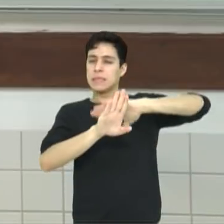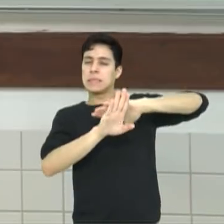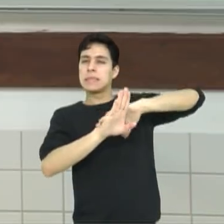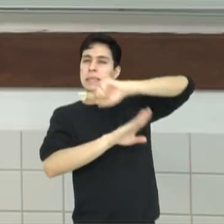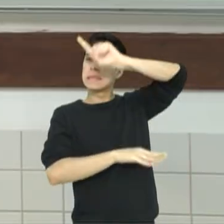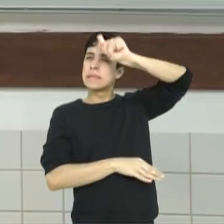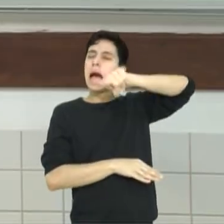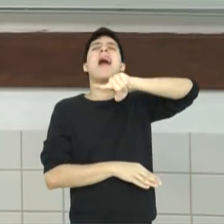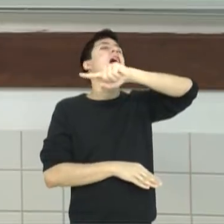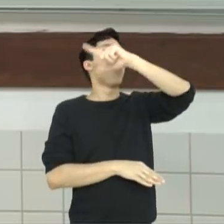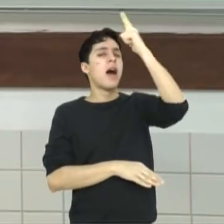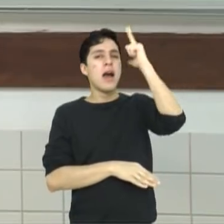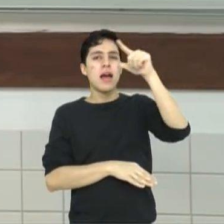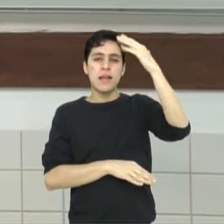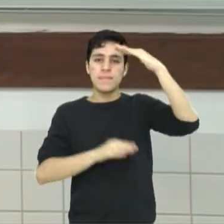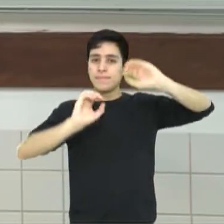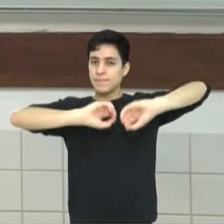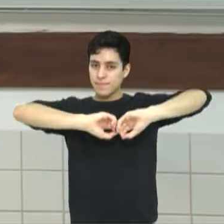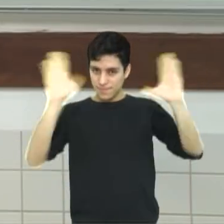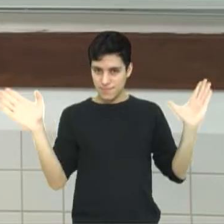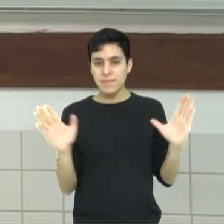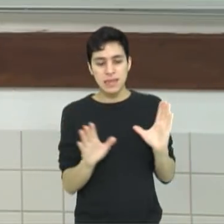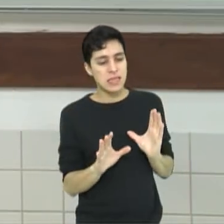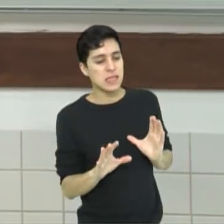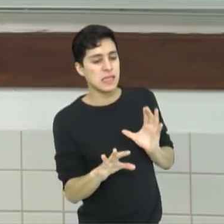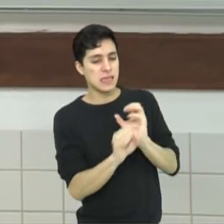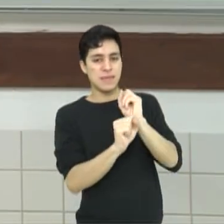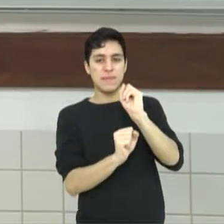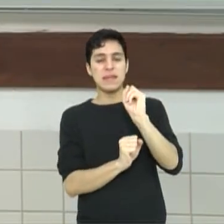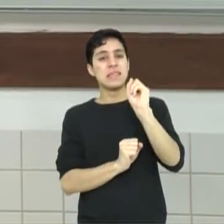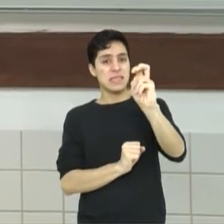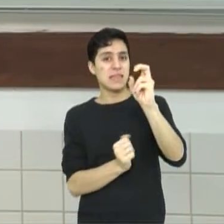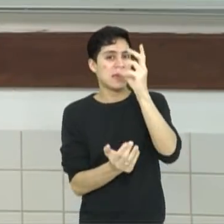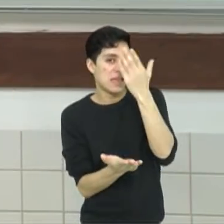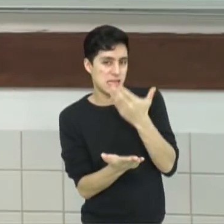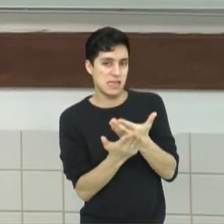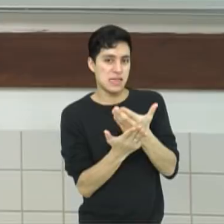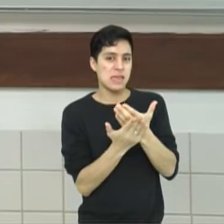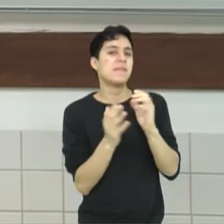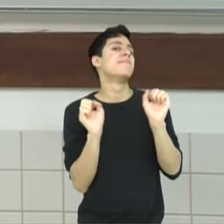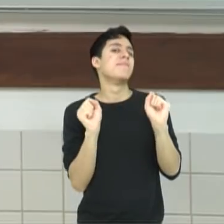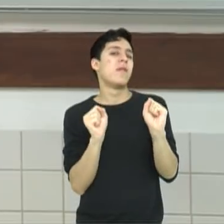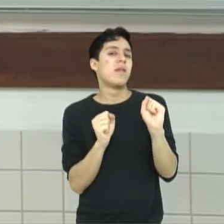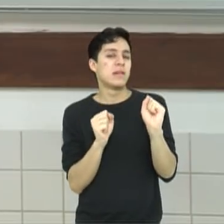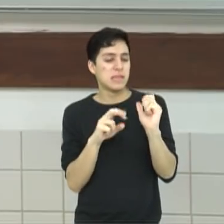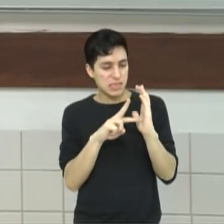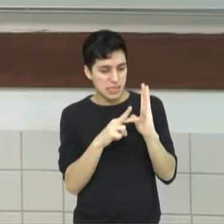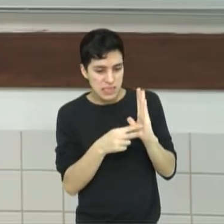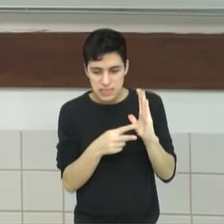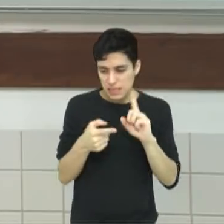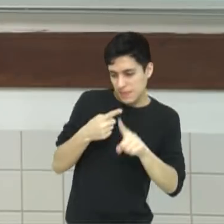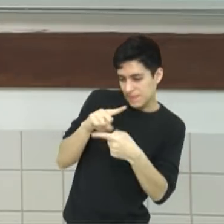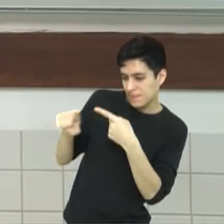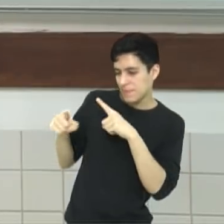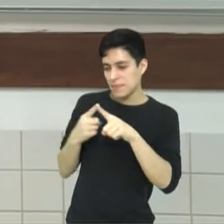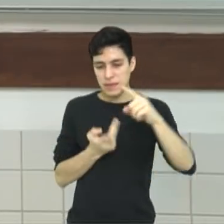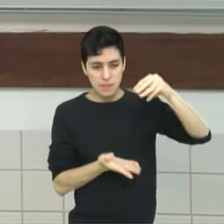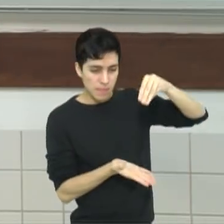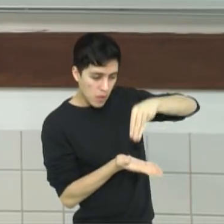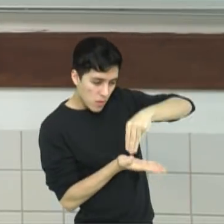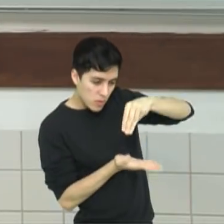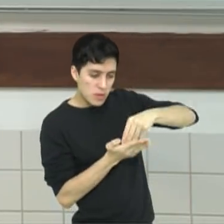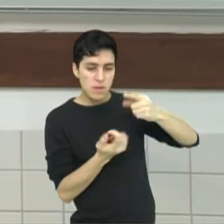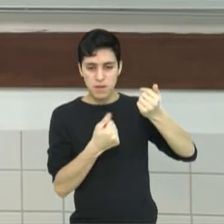Inclusive, diga-se de passagem, de 5 aulas. 5 aulas que nós podemos colocar sempre dialogando. O